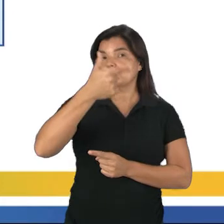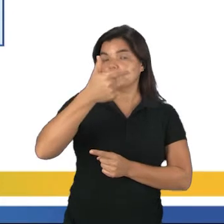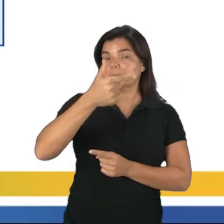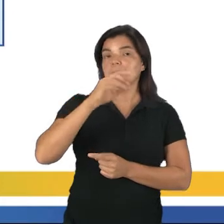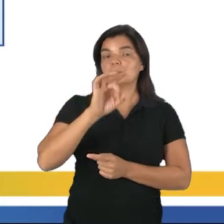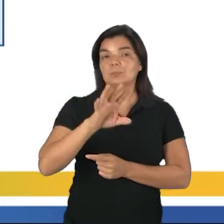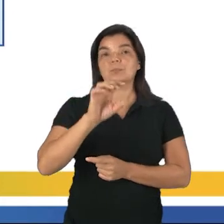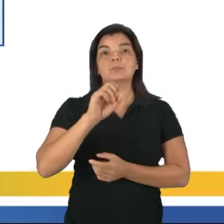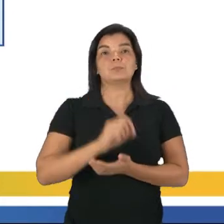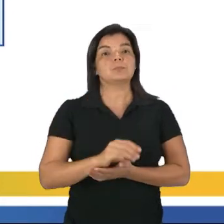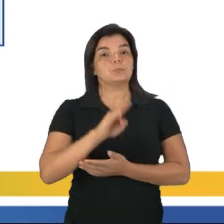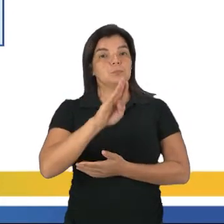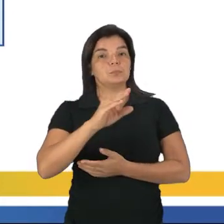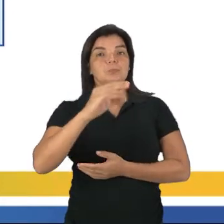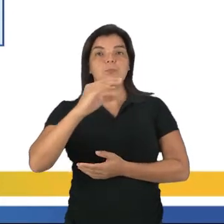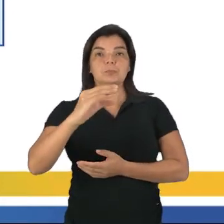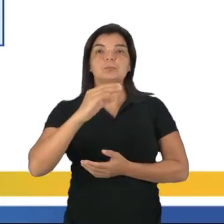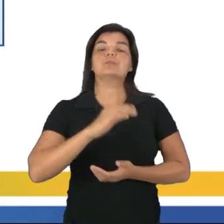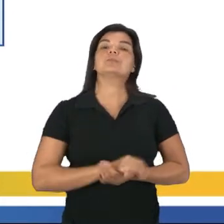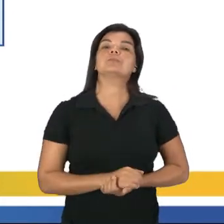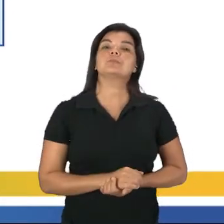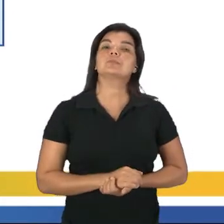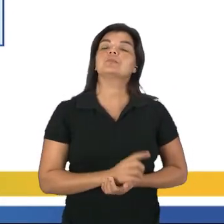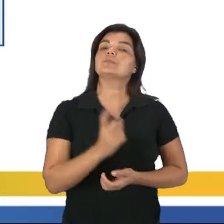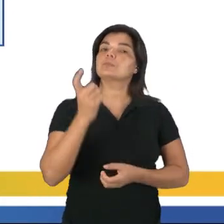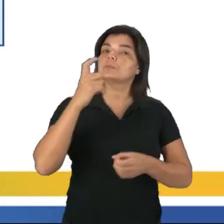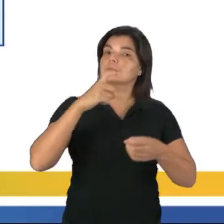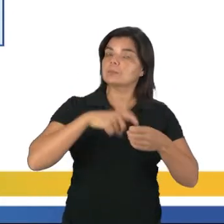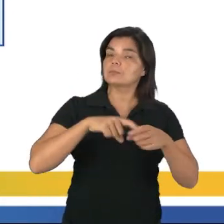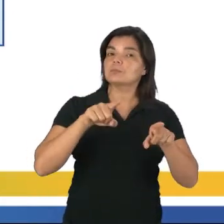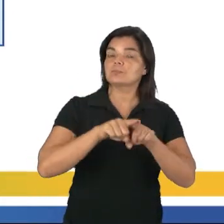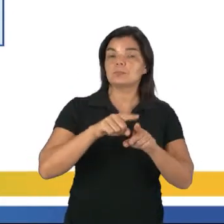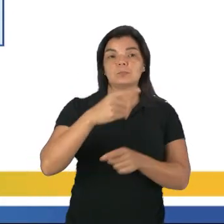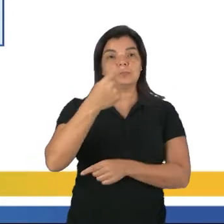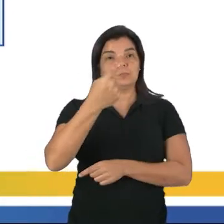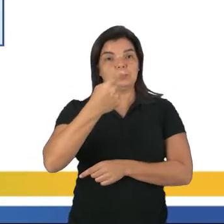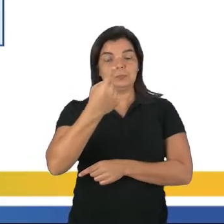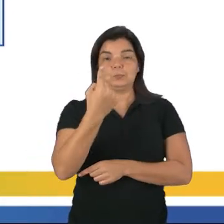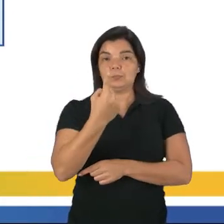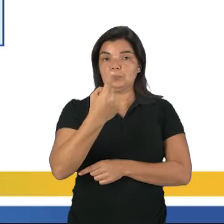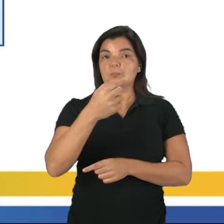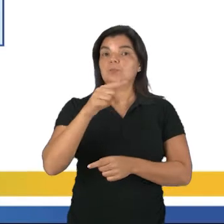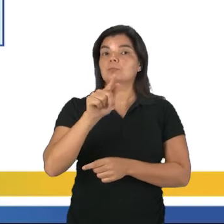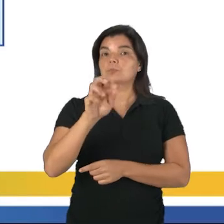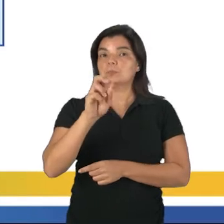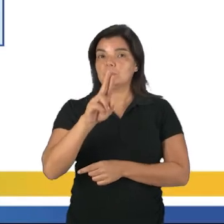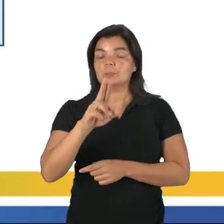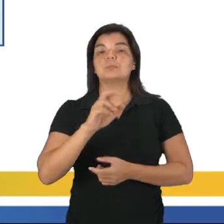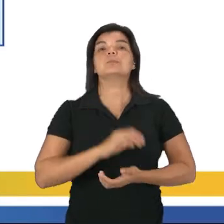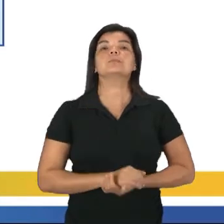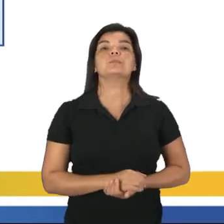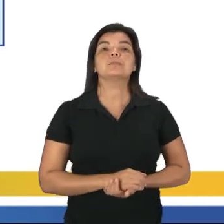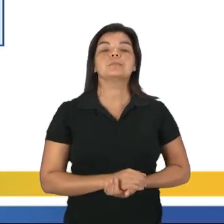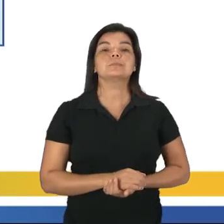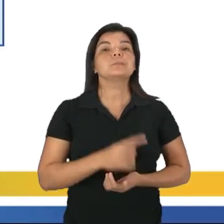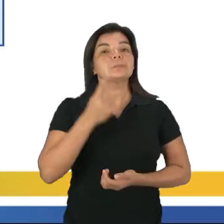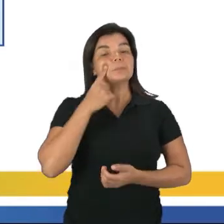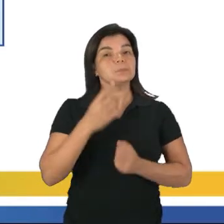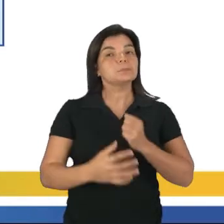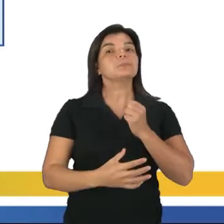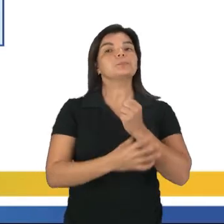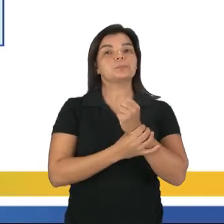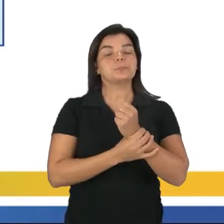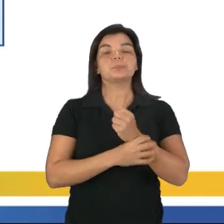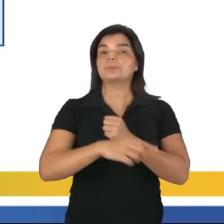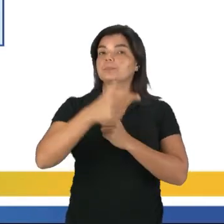2, sobra só o bx mais c. Então, a gente volta para aquela função do primeiro grau ou função afim, certo? Então, para a gente garantir que